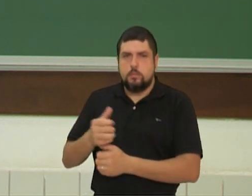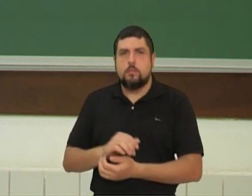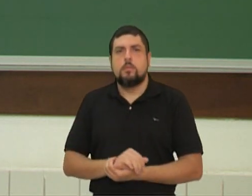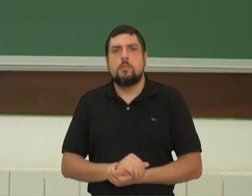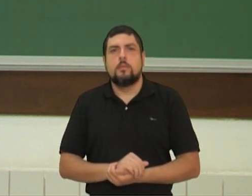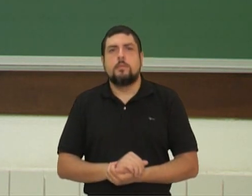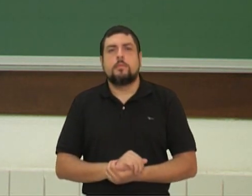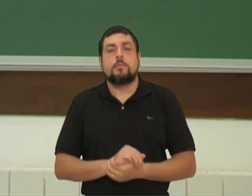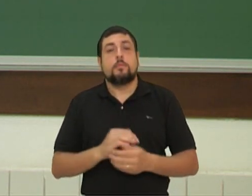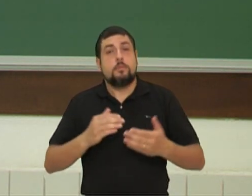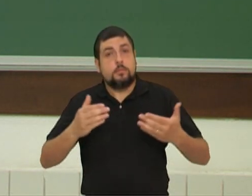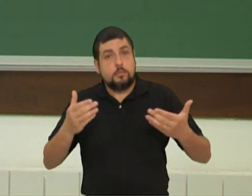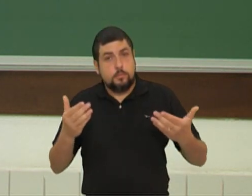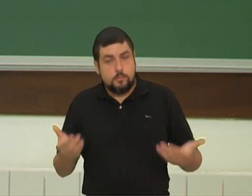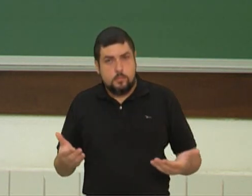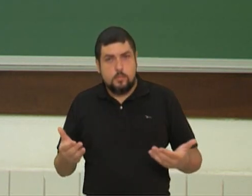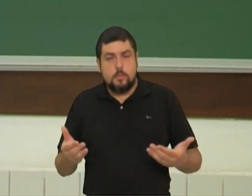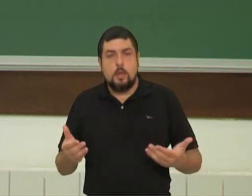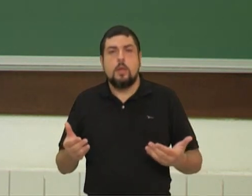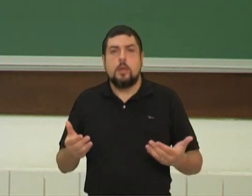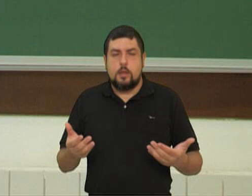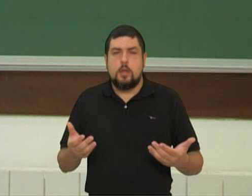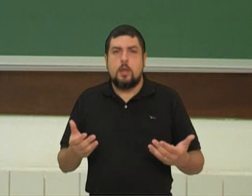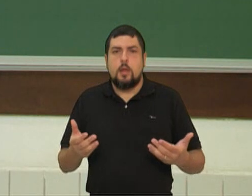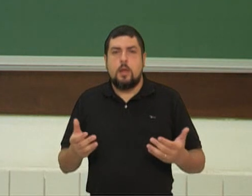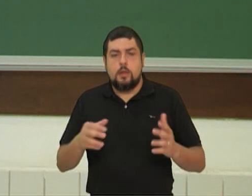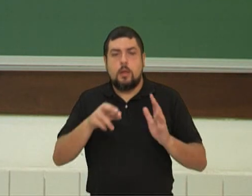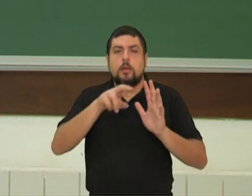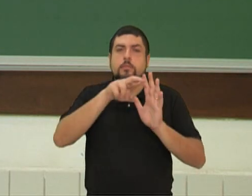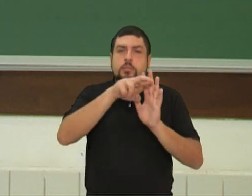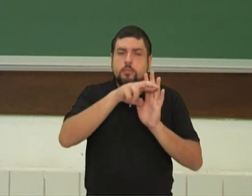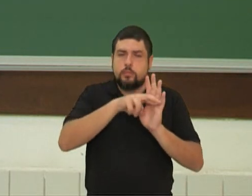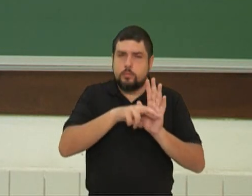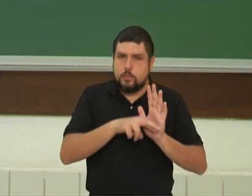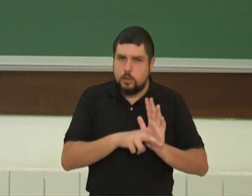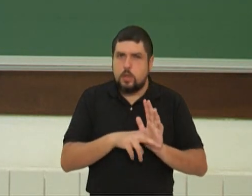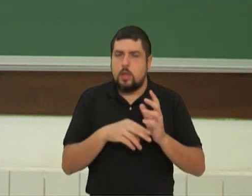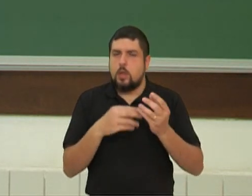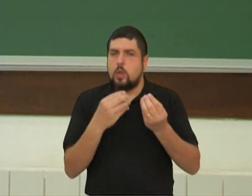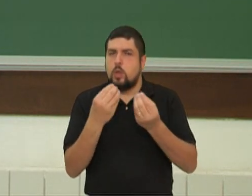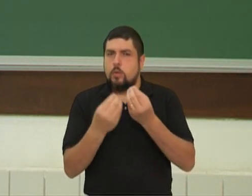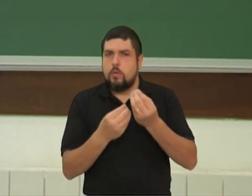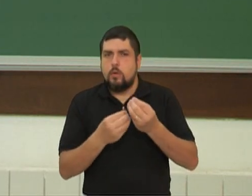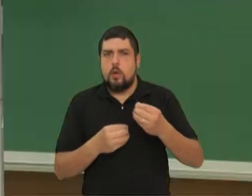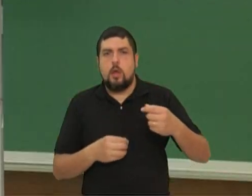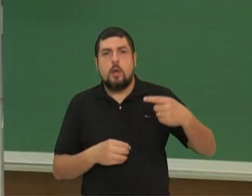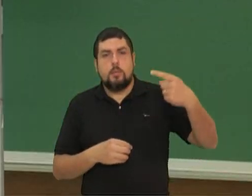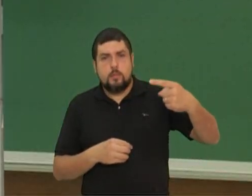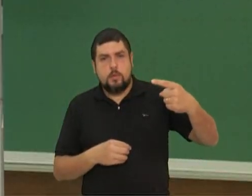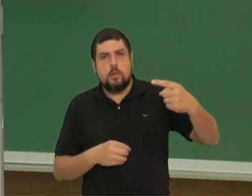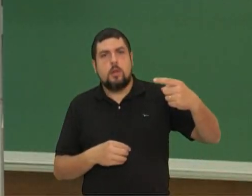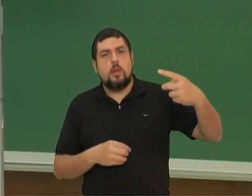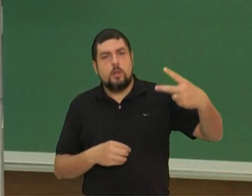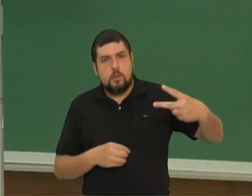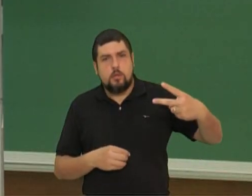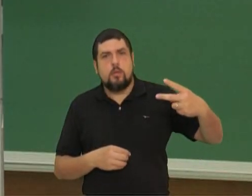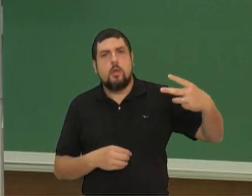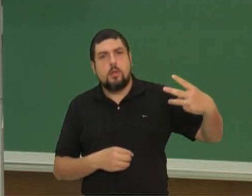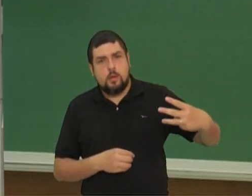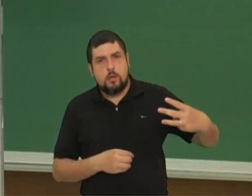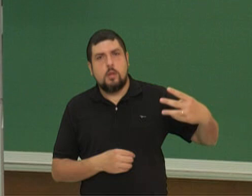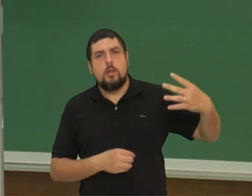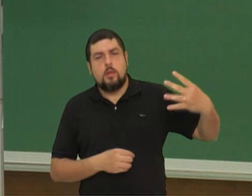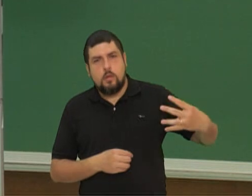Então, essa mesma propriedade a gente acaba aplicando não só para a primeira, mas para a segunda linha também, quando a gente